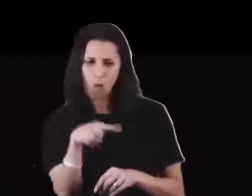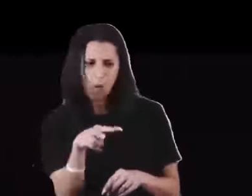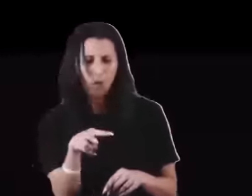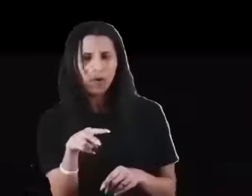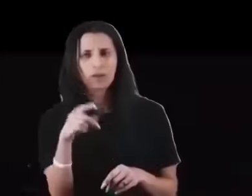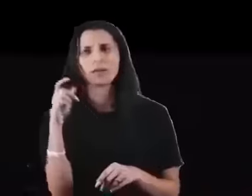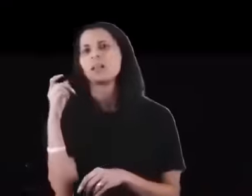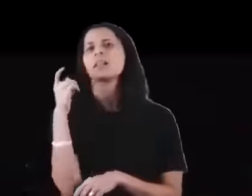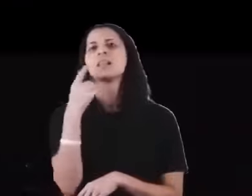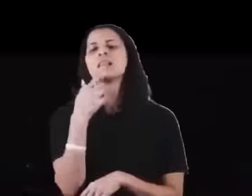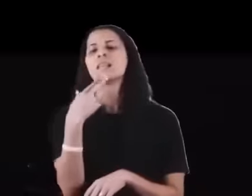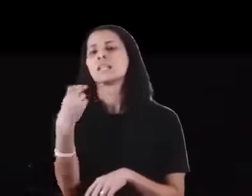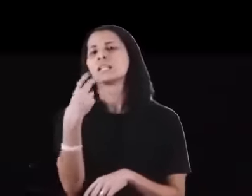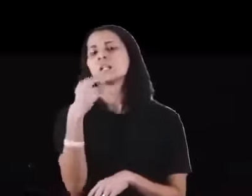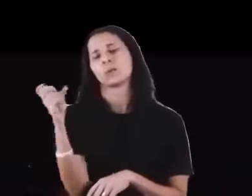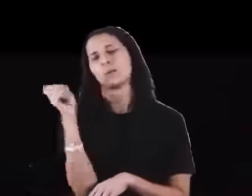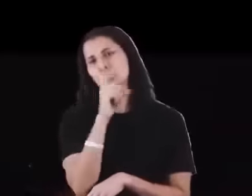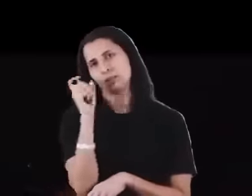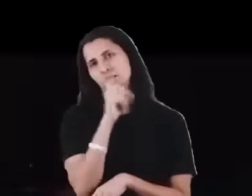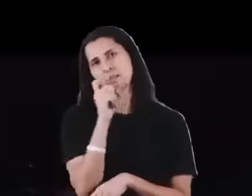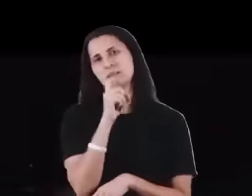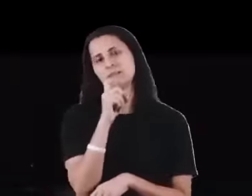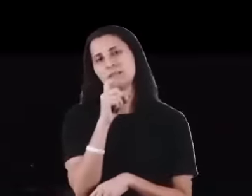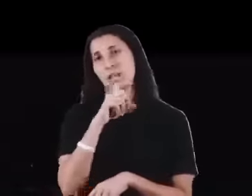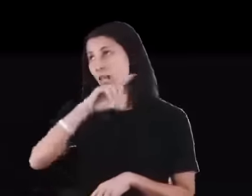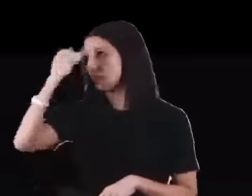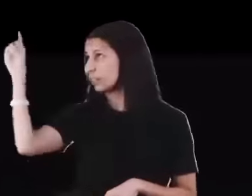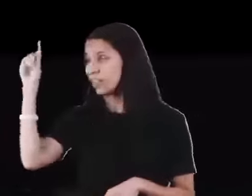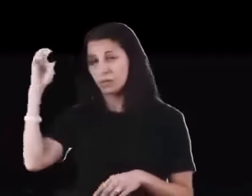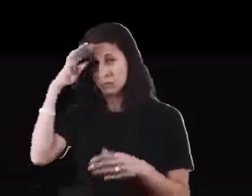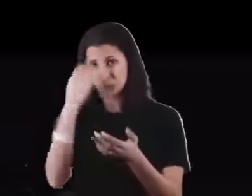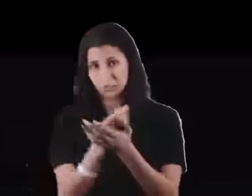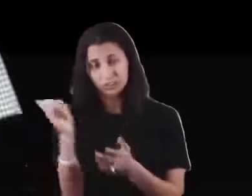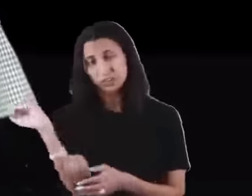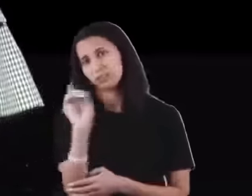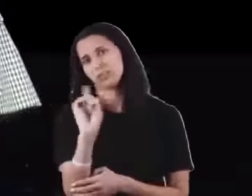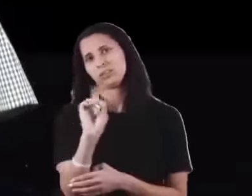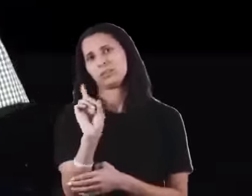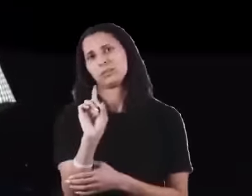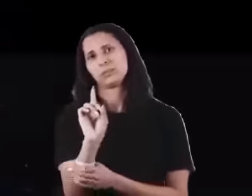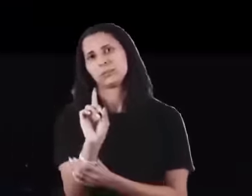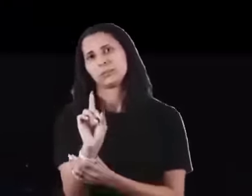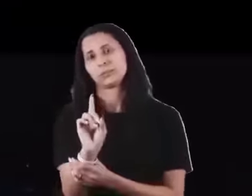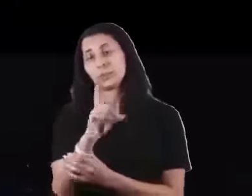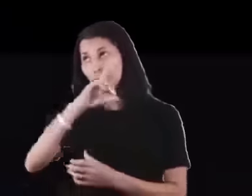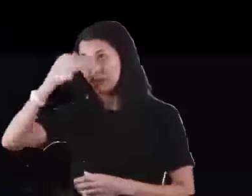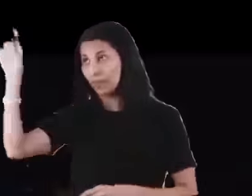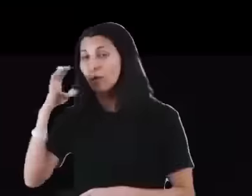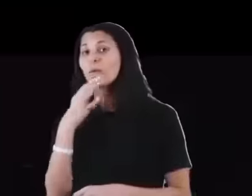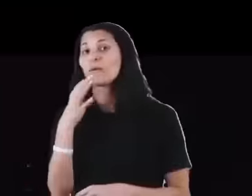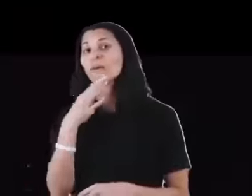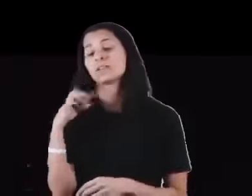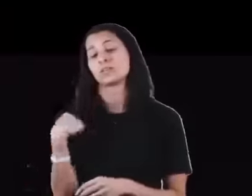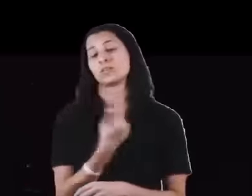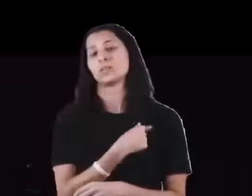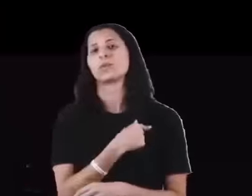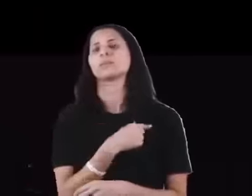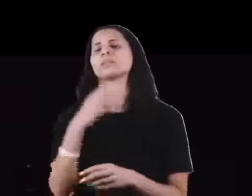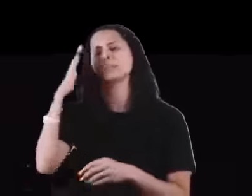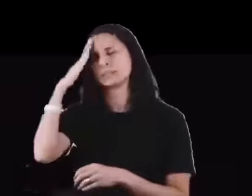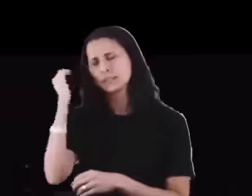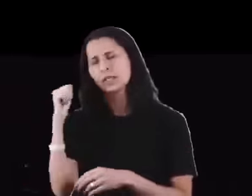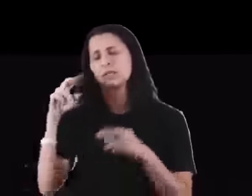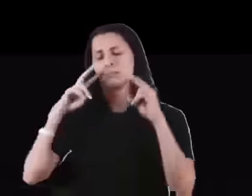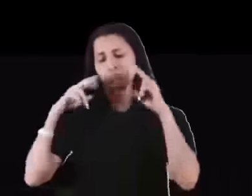língua mentirosa Deus não leva em consideração a língua de formatura ele nos conhece ele sabe quem nós somos não